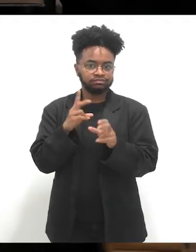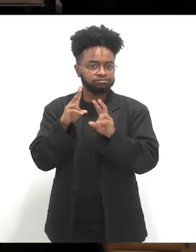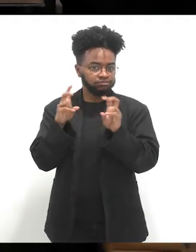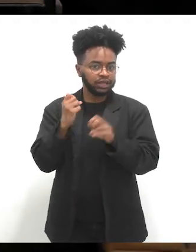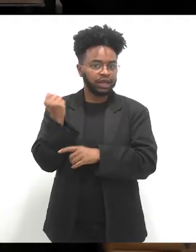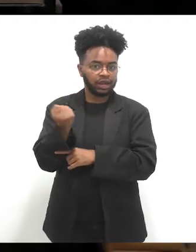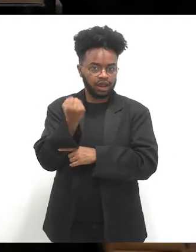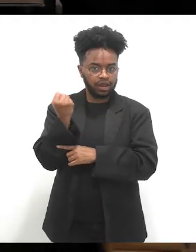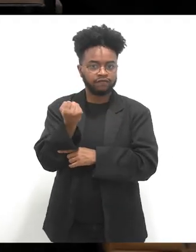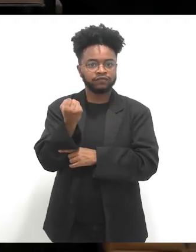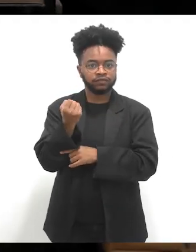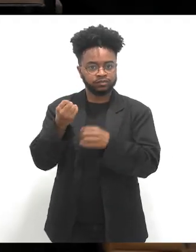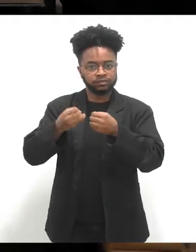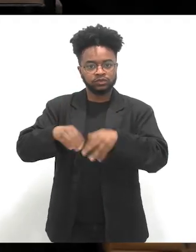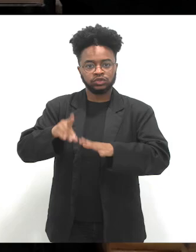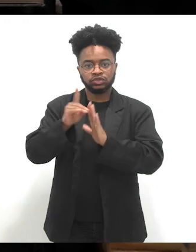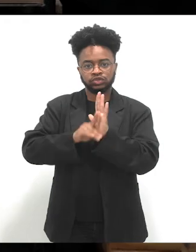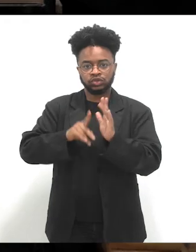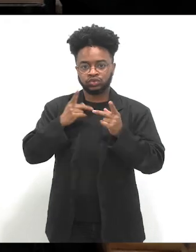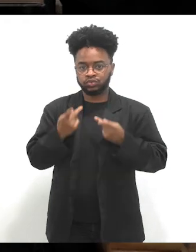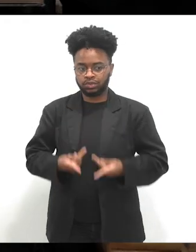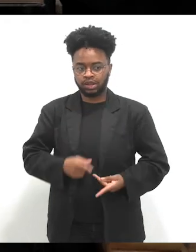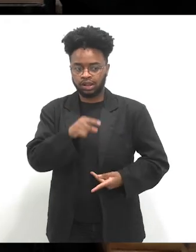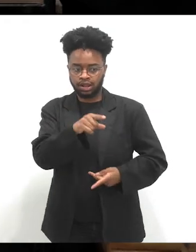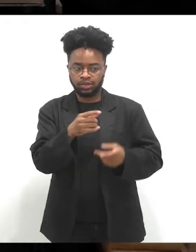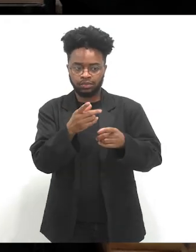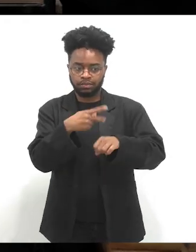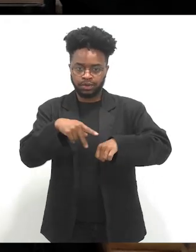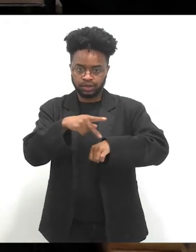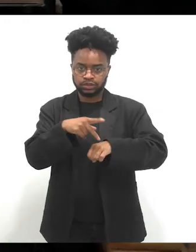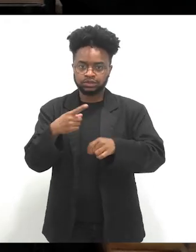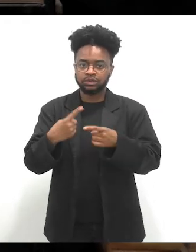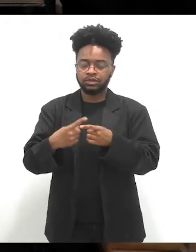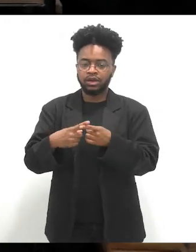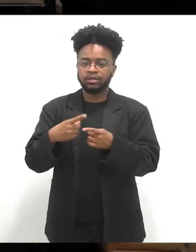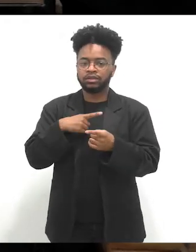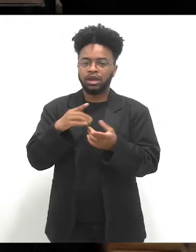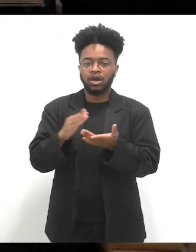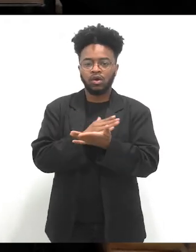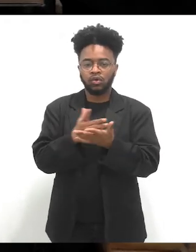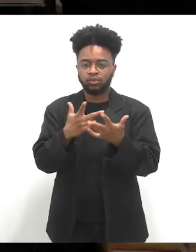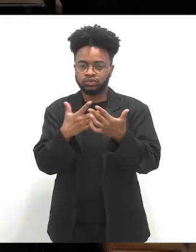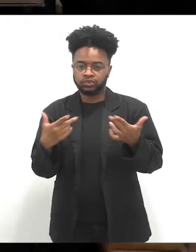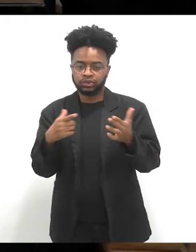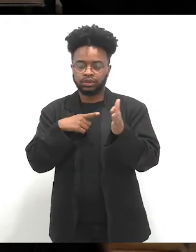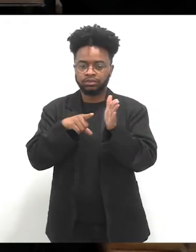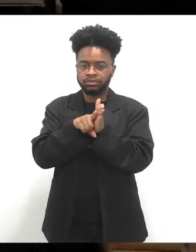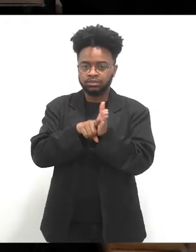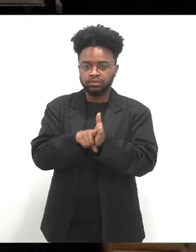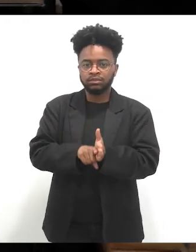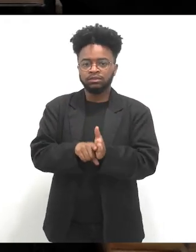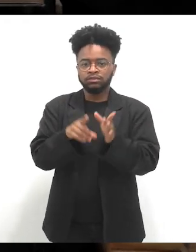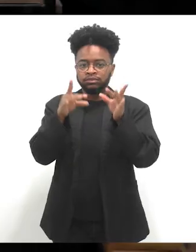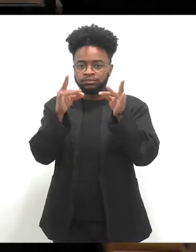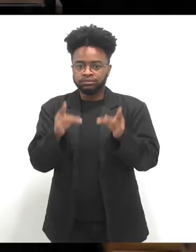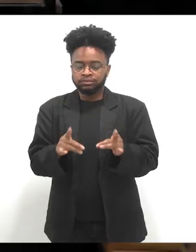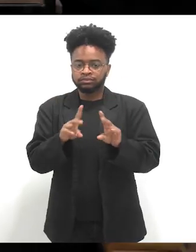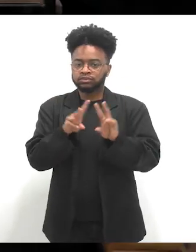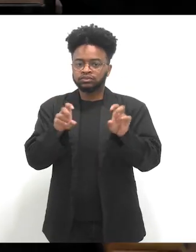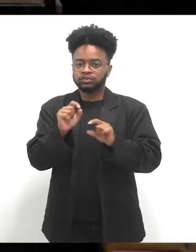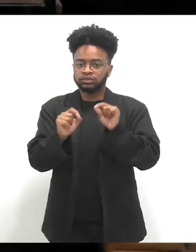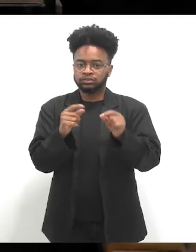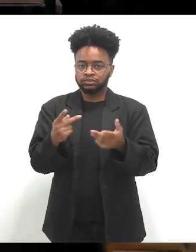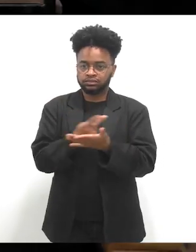de grave e generalizada violação de direitos humanos naquele país, por algumas questões, enfim, uma pesquisa aprofundada